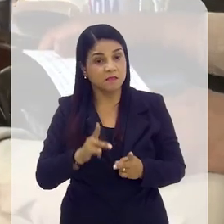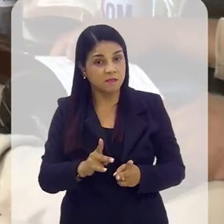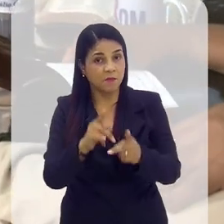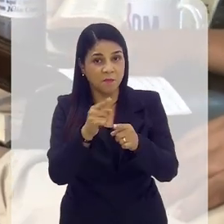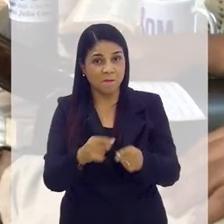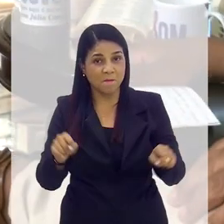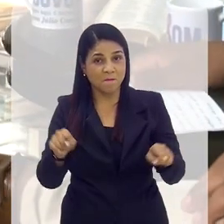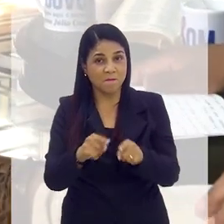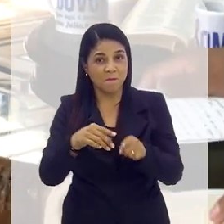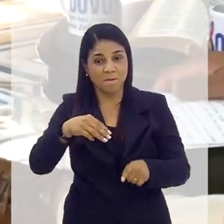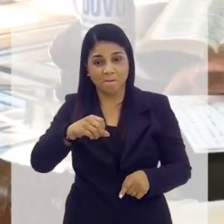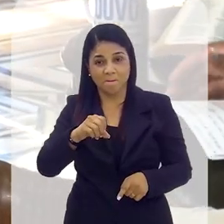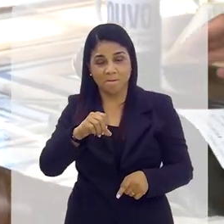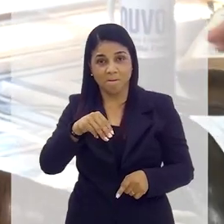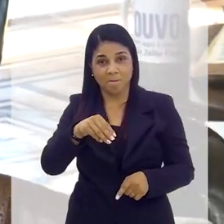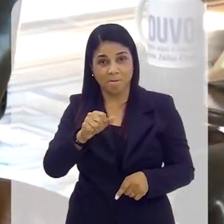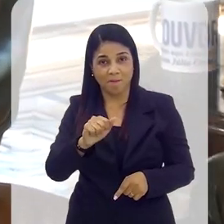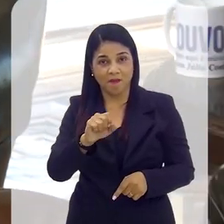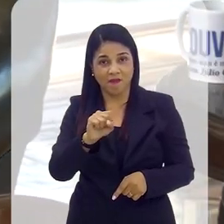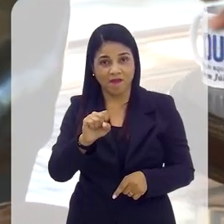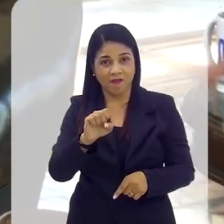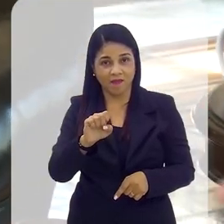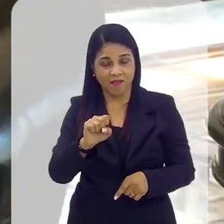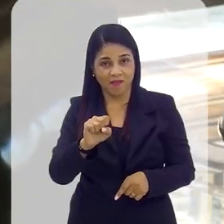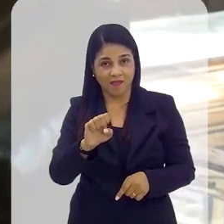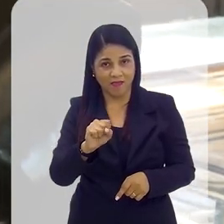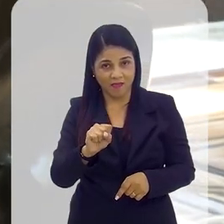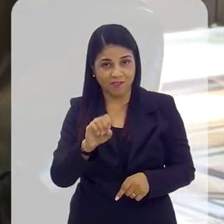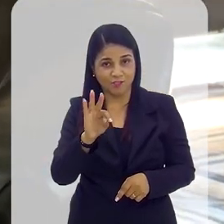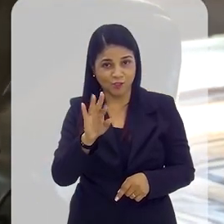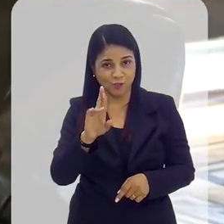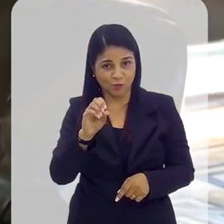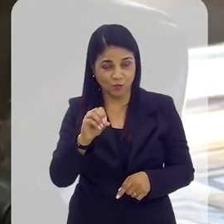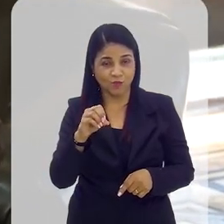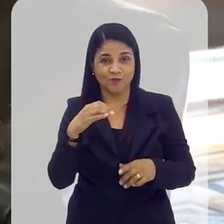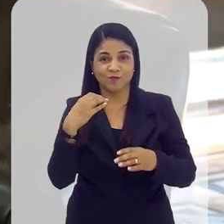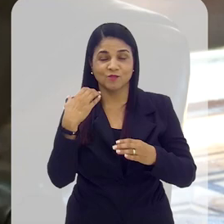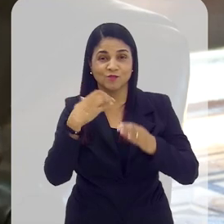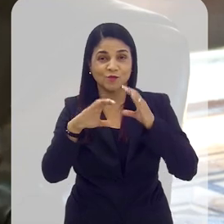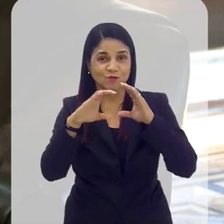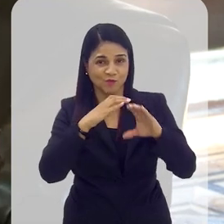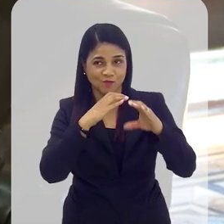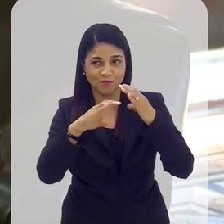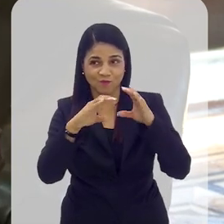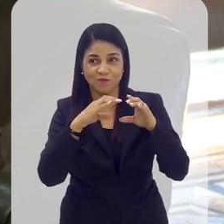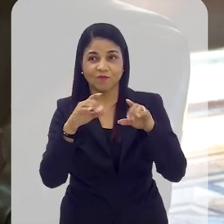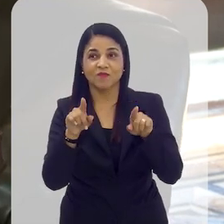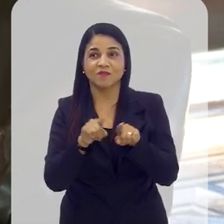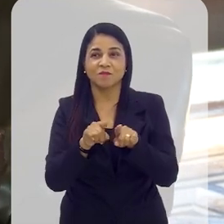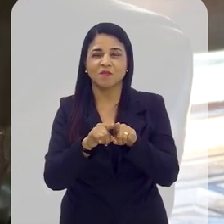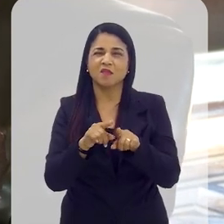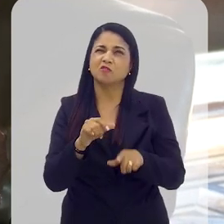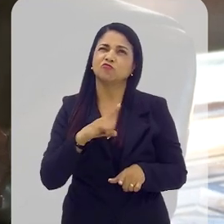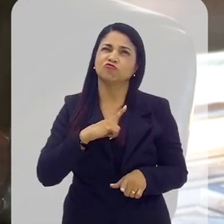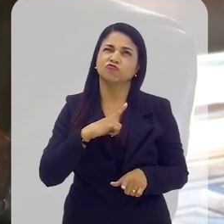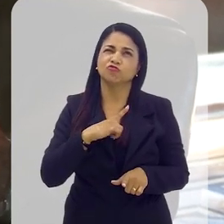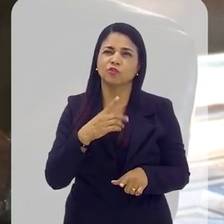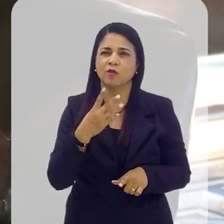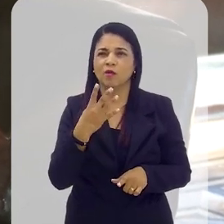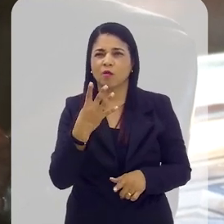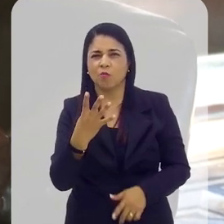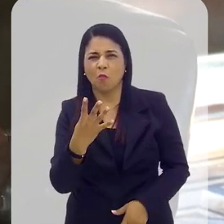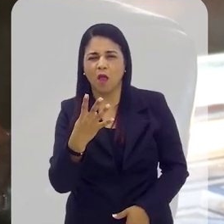maestro, sempre foi maestro de coro, né? Ah, seu pai? Maestro de coro. Eu venho de um meio musical e eu lembro que eu